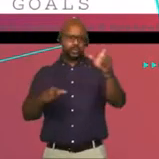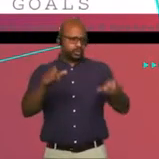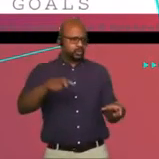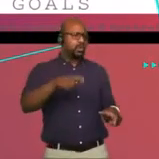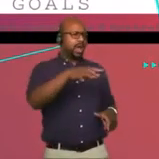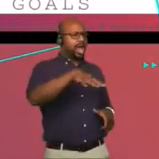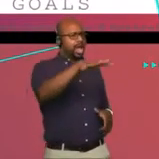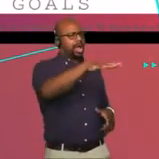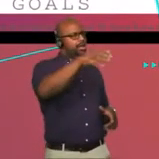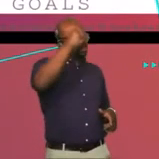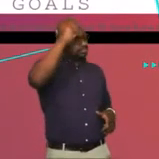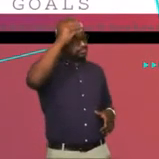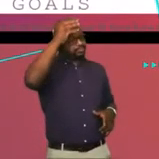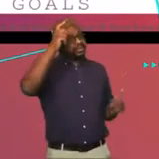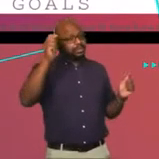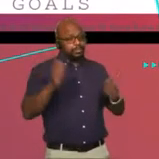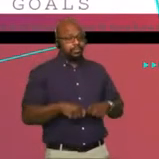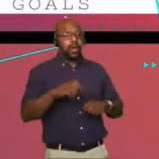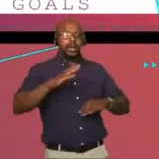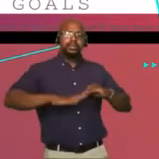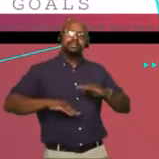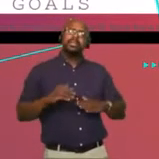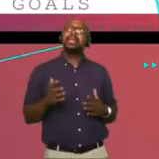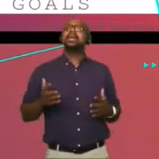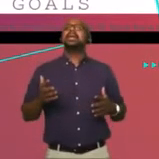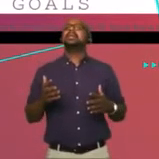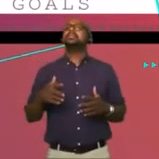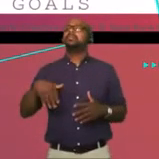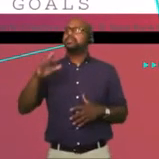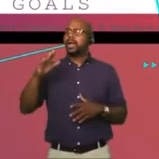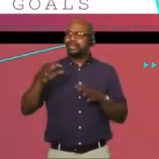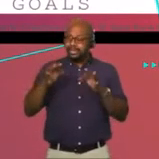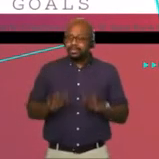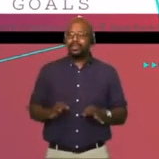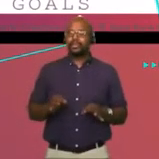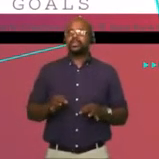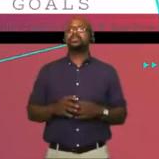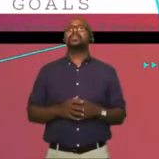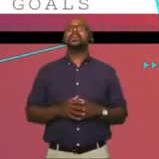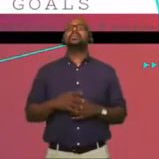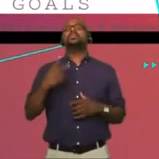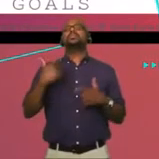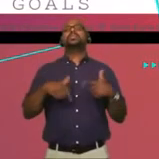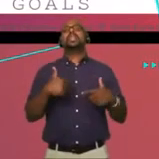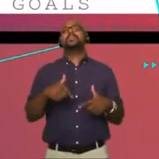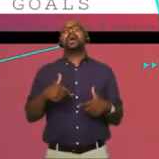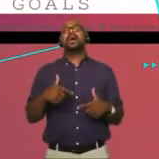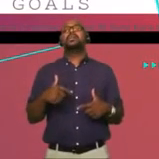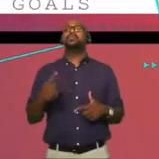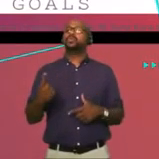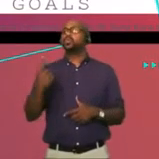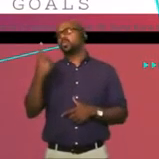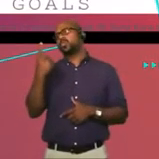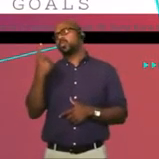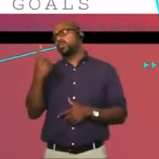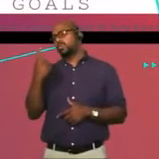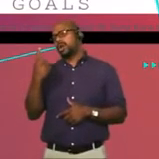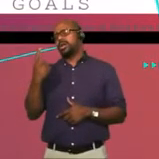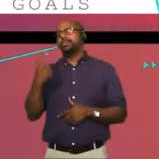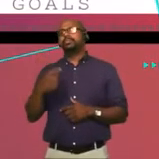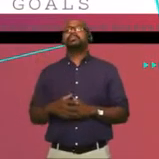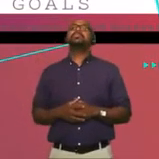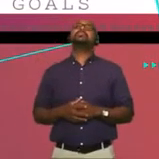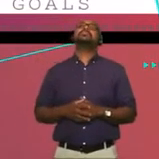área de conhecimento vai ter possibilidade de ser mais efetiva no trabalho de uma dessas